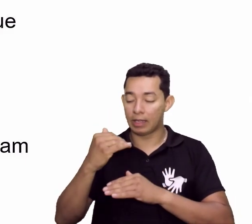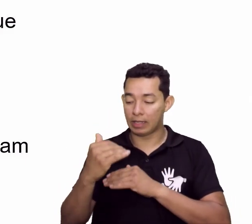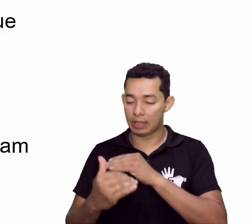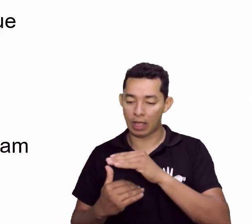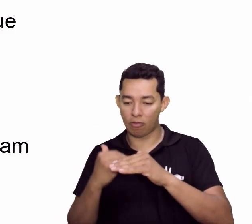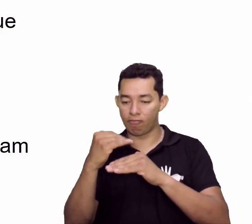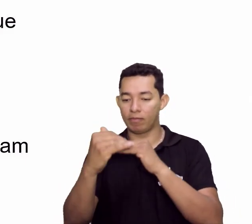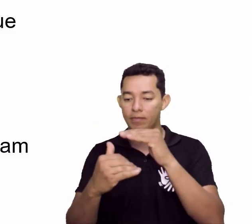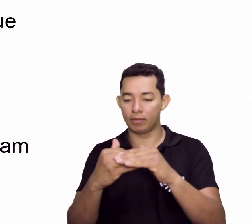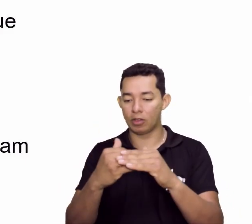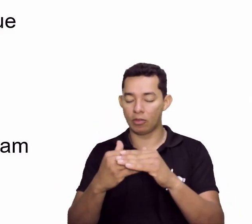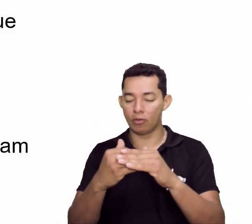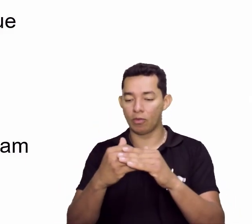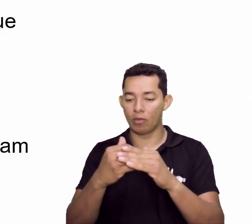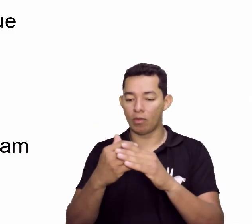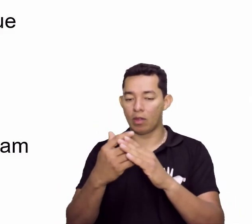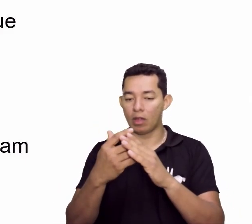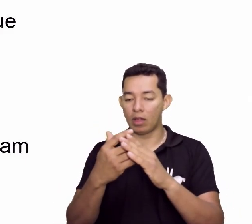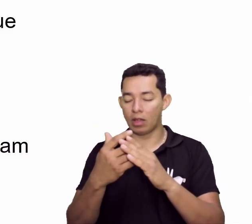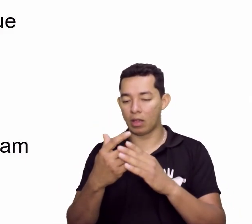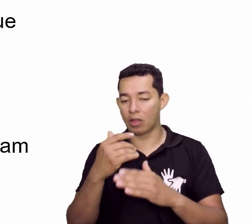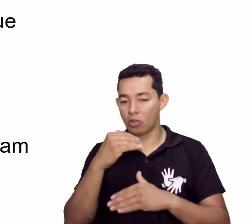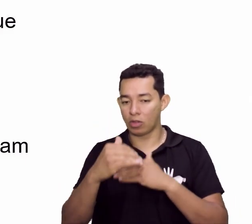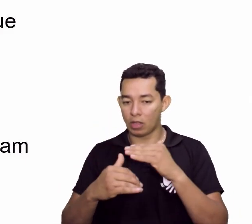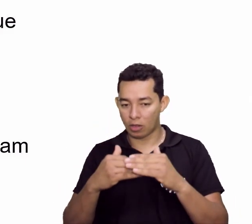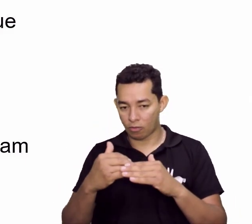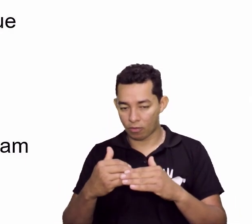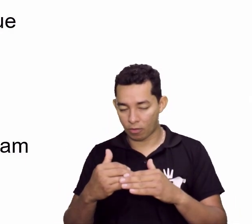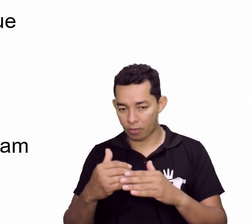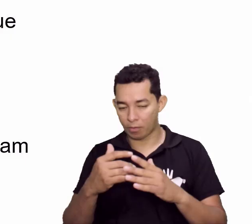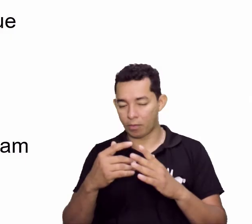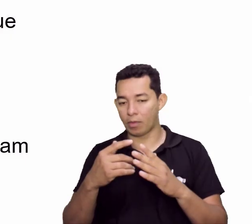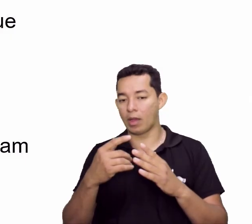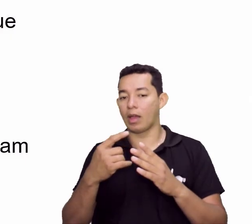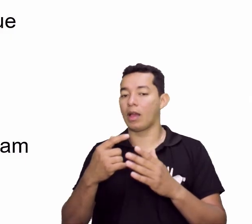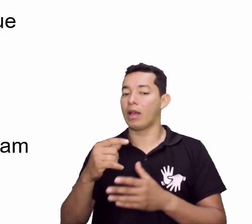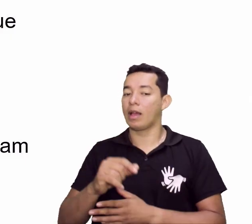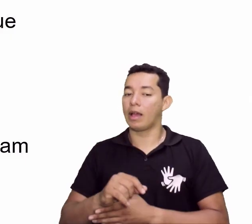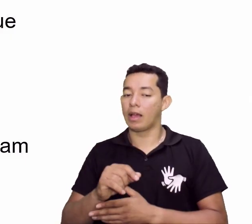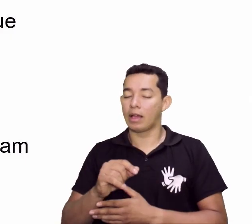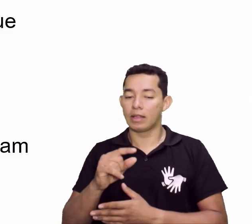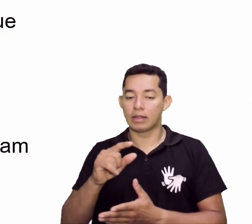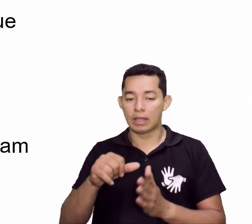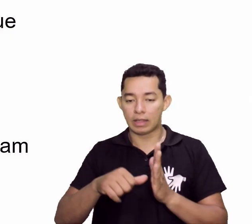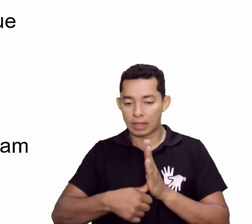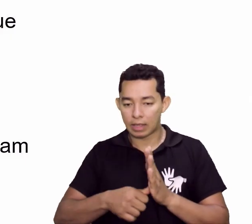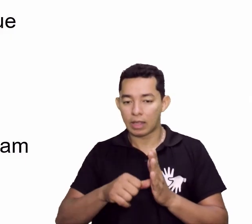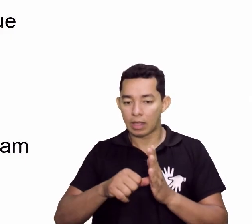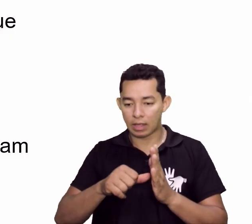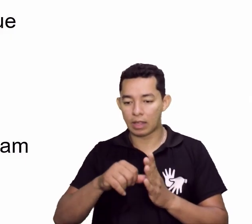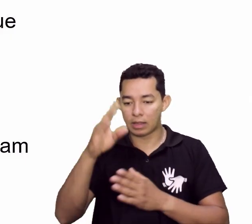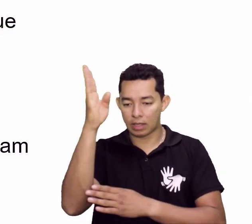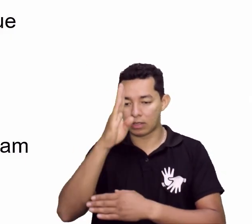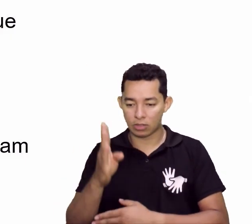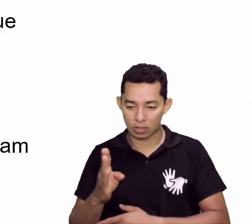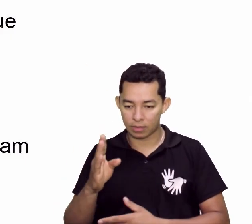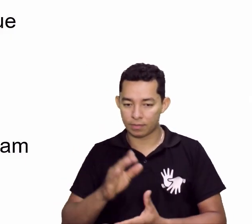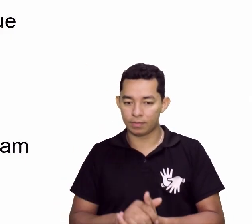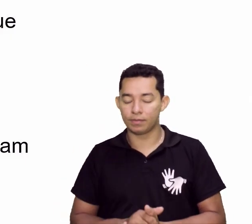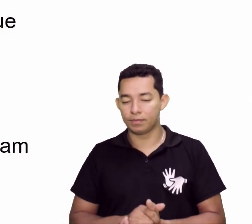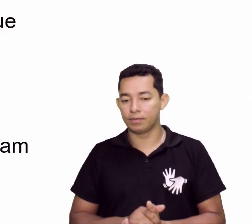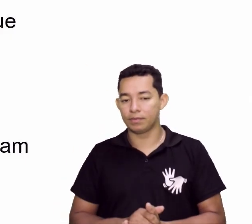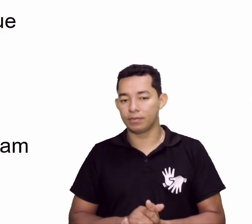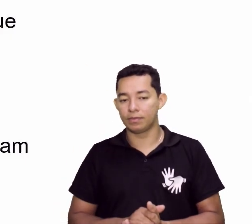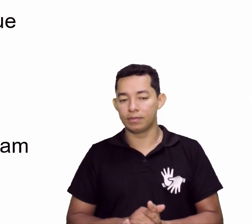identidade nacional e na representação de eventos significativos da